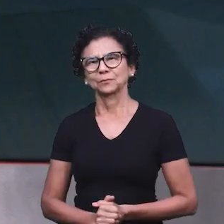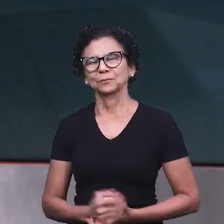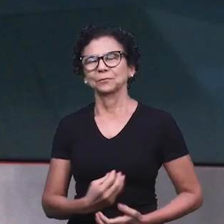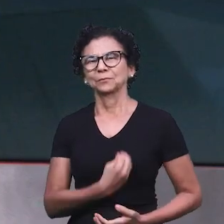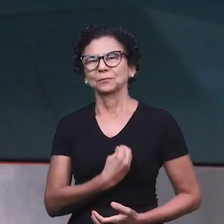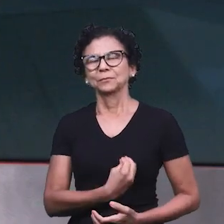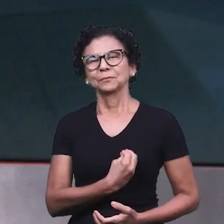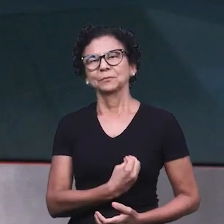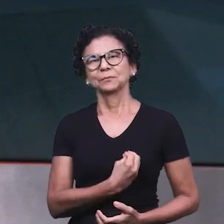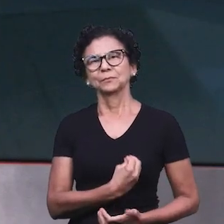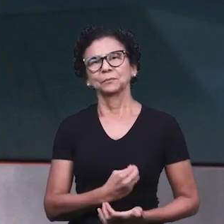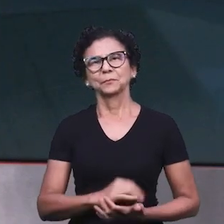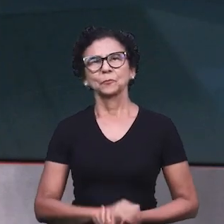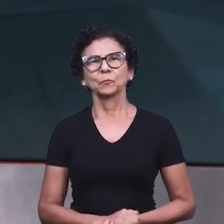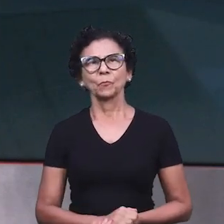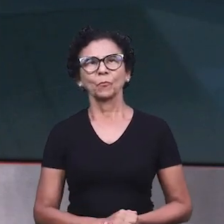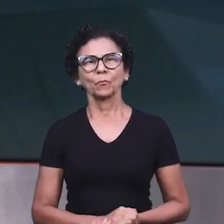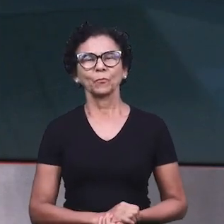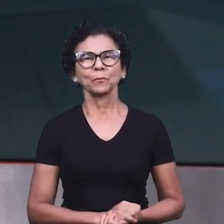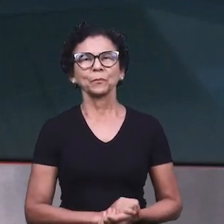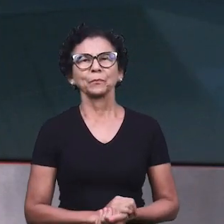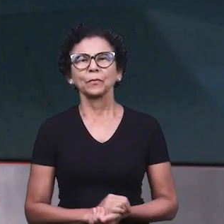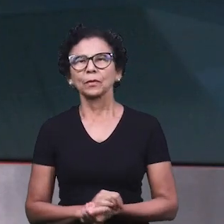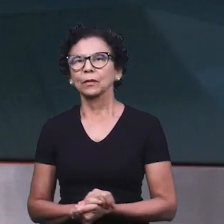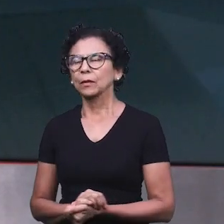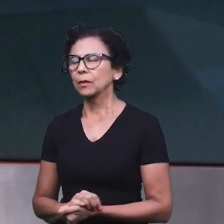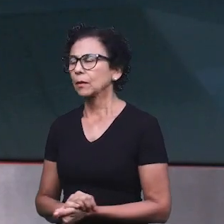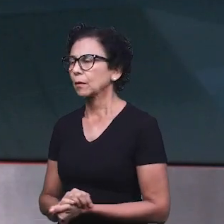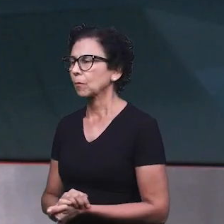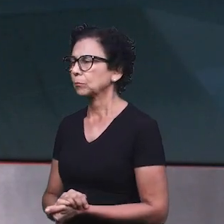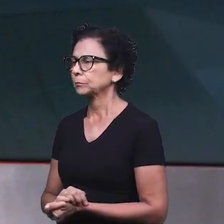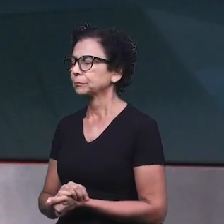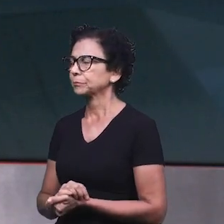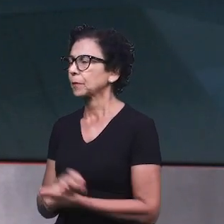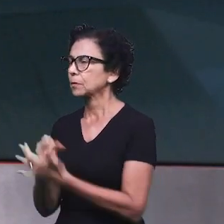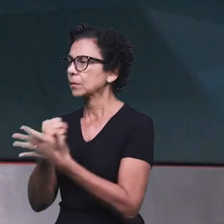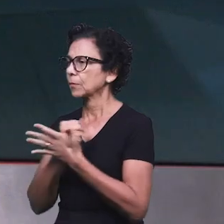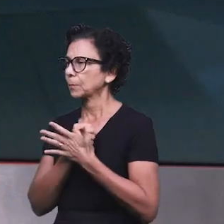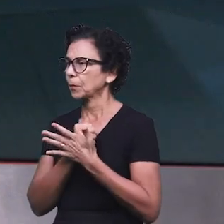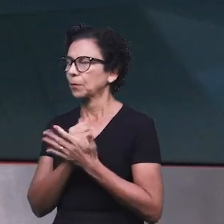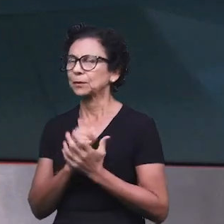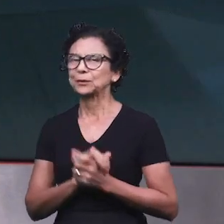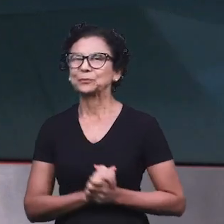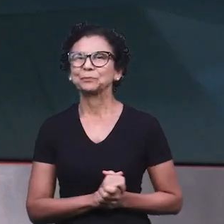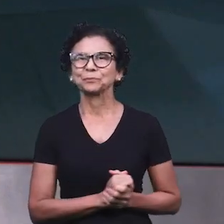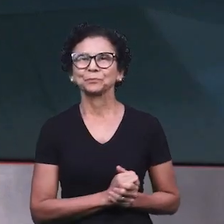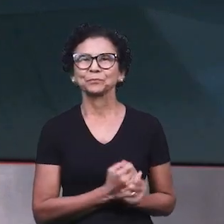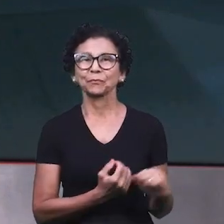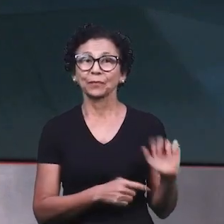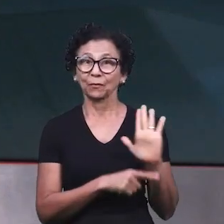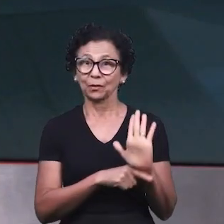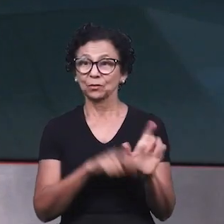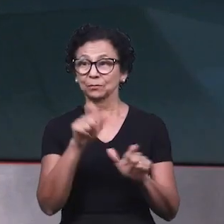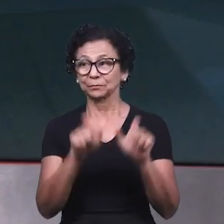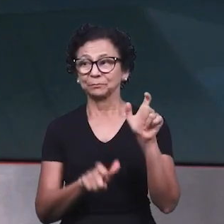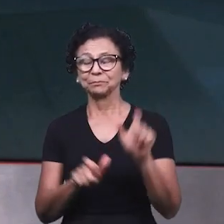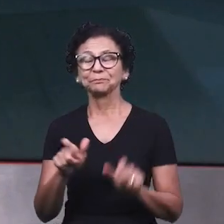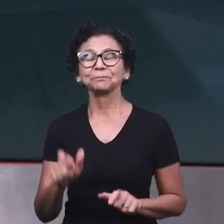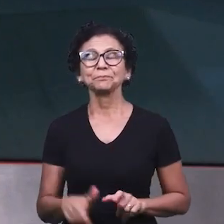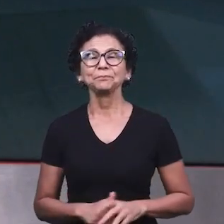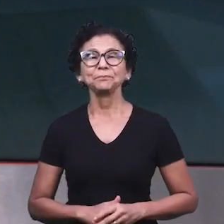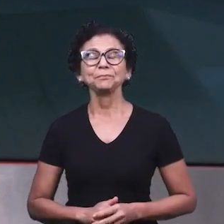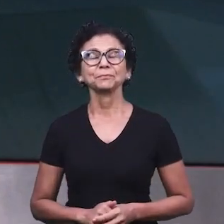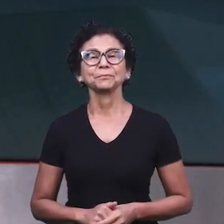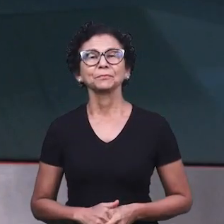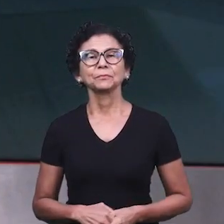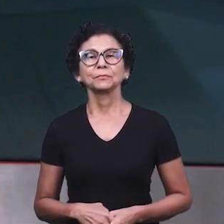na sua carreira, né, como advogado e trabalhando principalmente nessa área que ajuda muitas